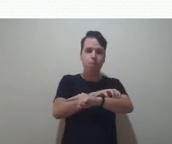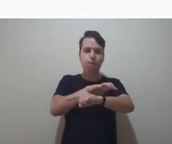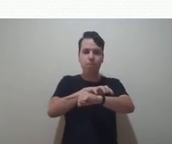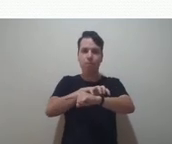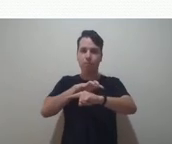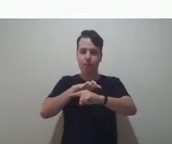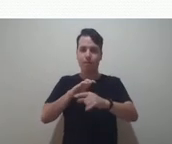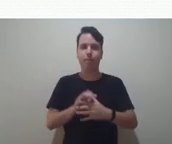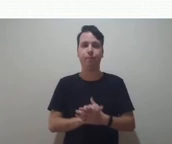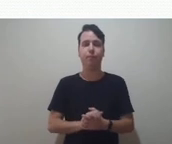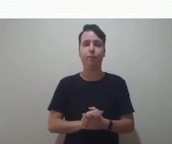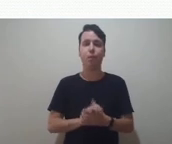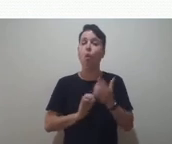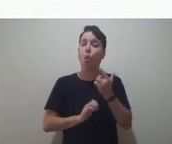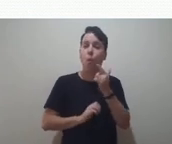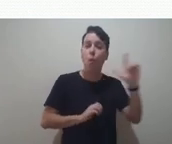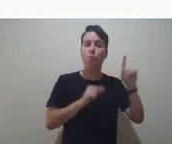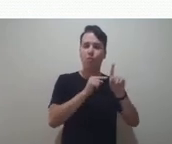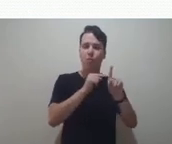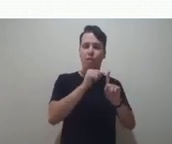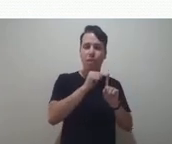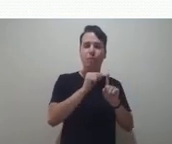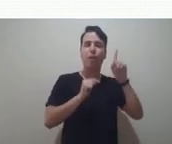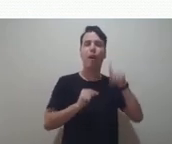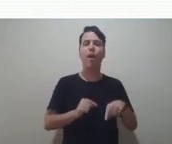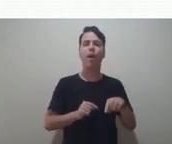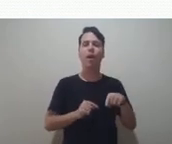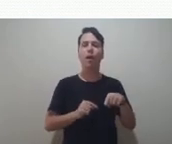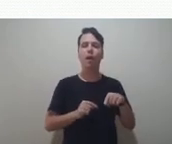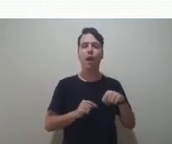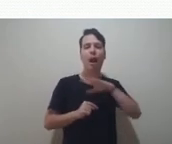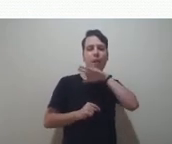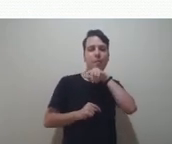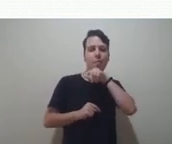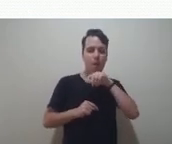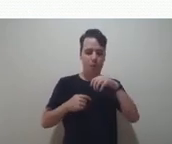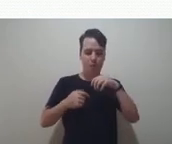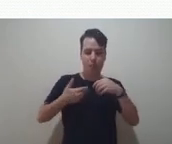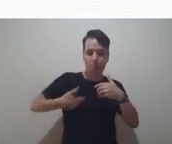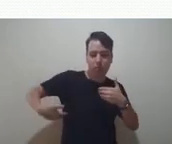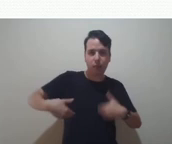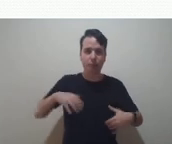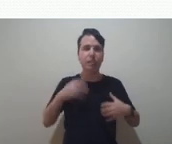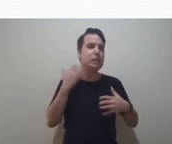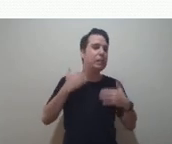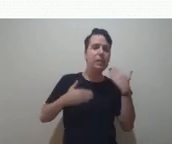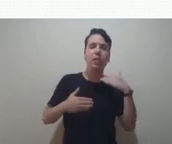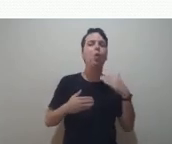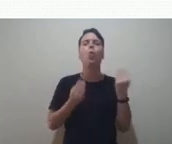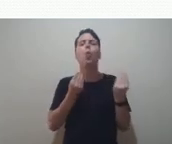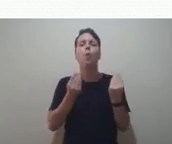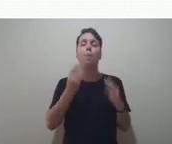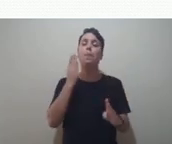Outras lesões que a gente tem de exemplo são as injúrias por rinhas de cães. Muitos animais são, né,